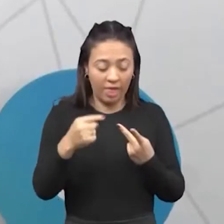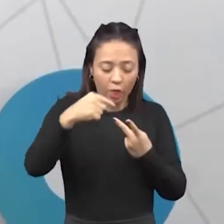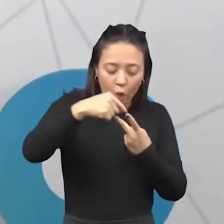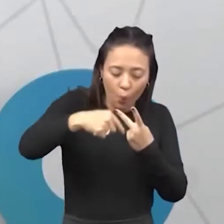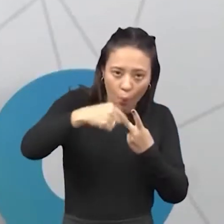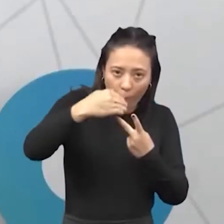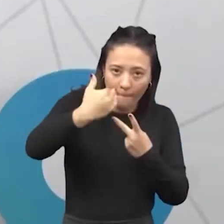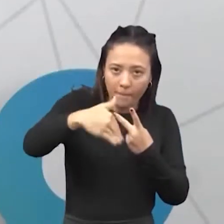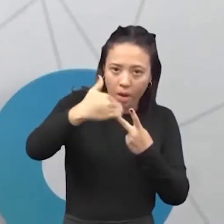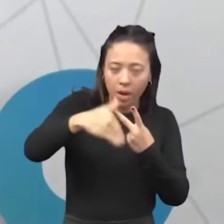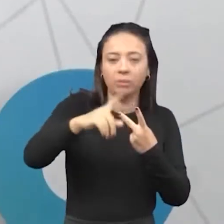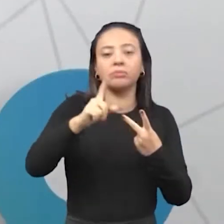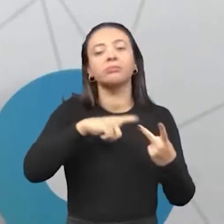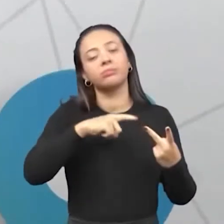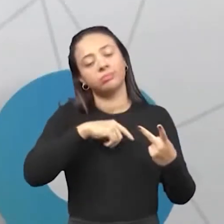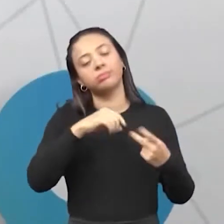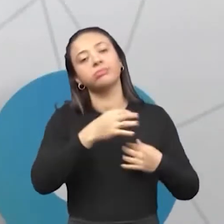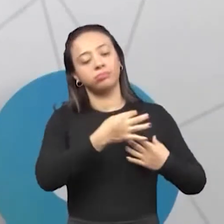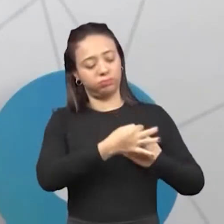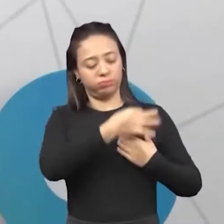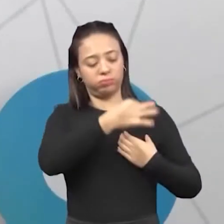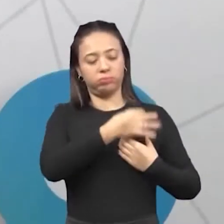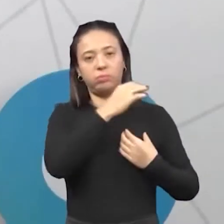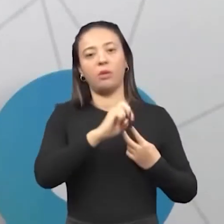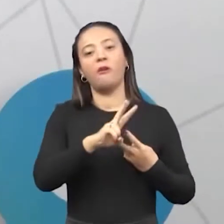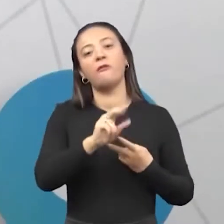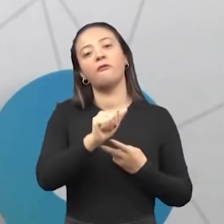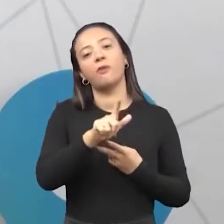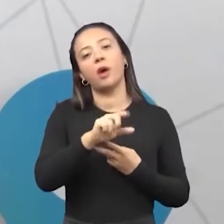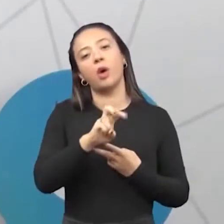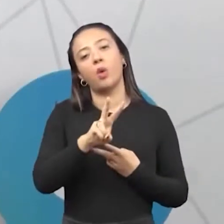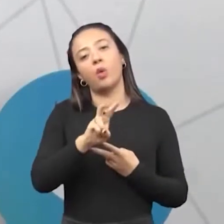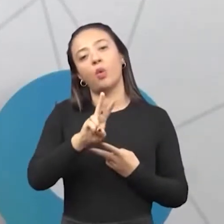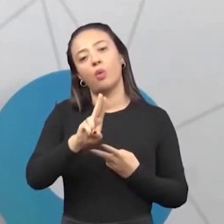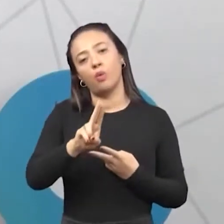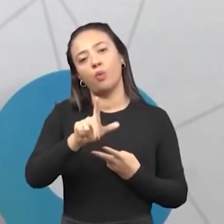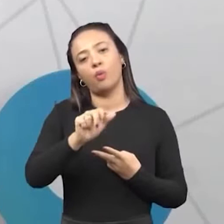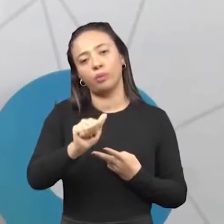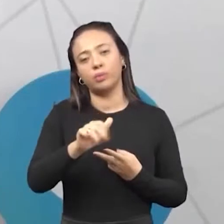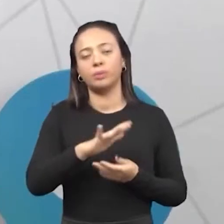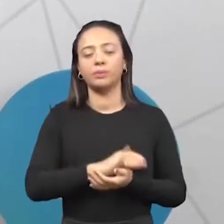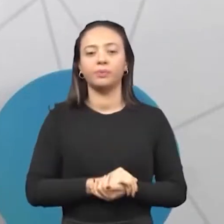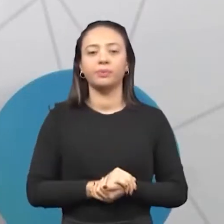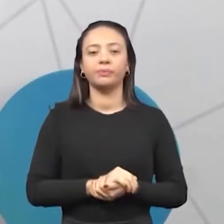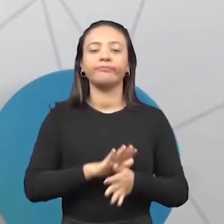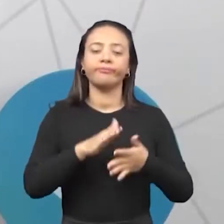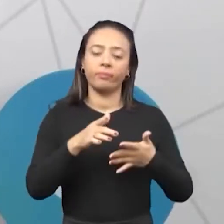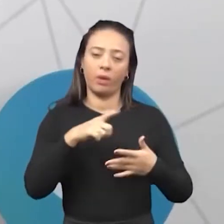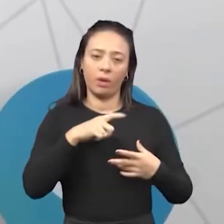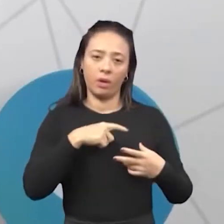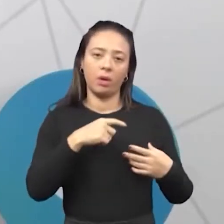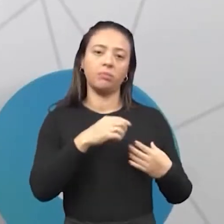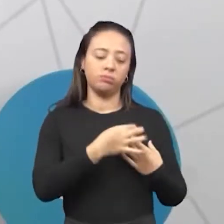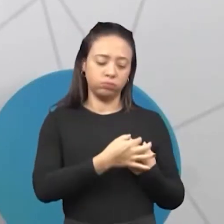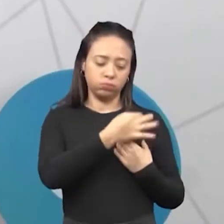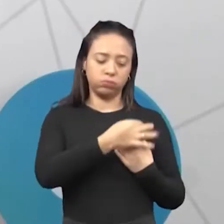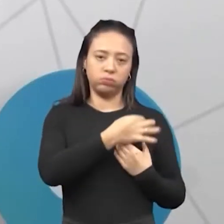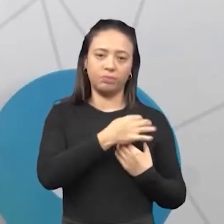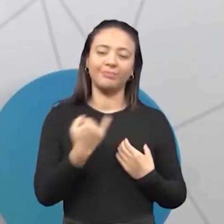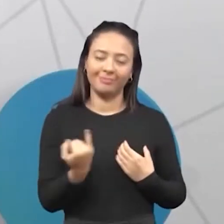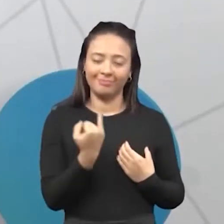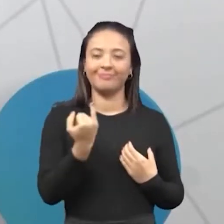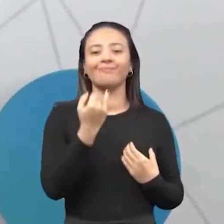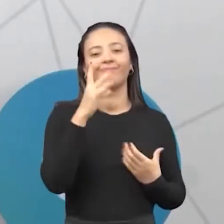do coração para levar o sangue a várias partes do corpo. A presença dessas válvulas é